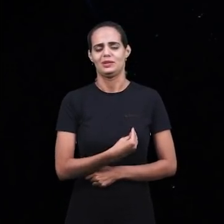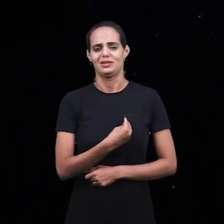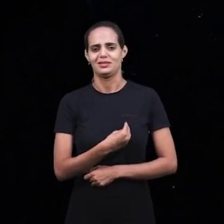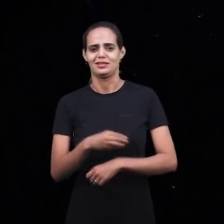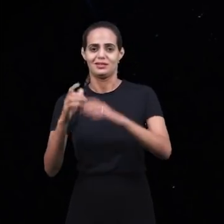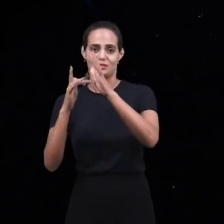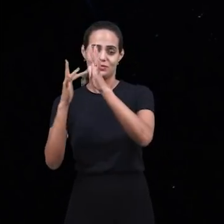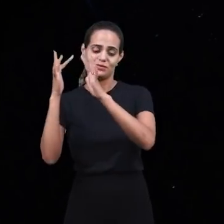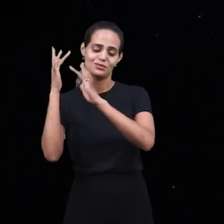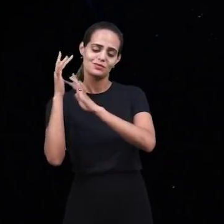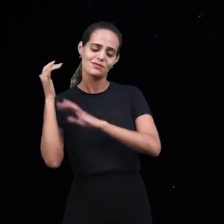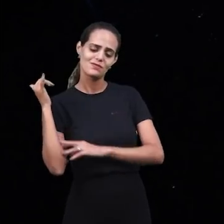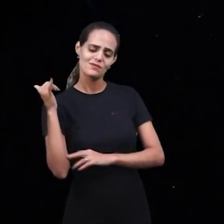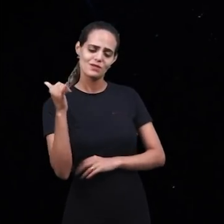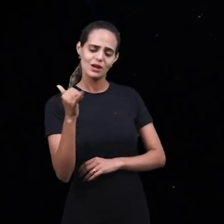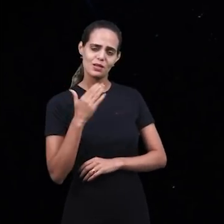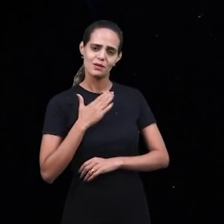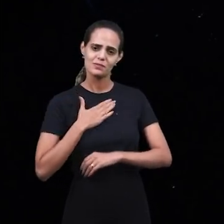Minha